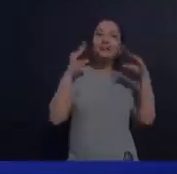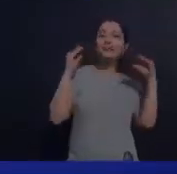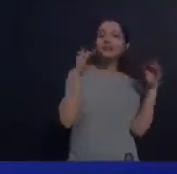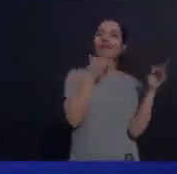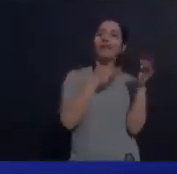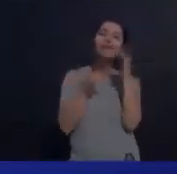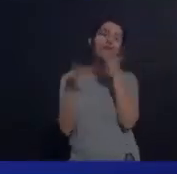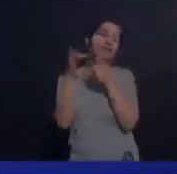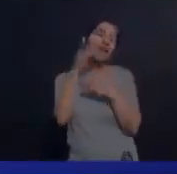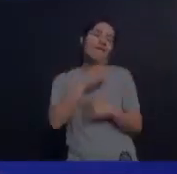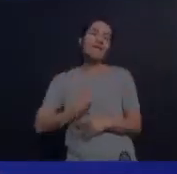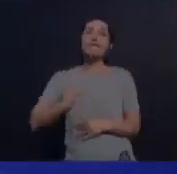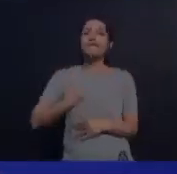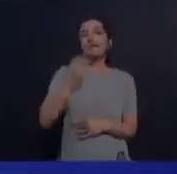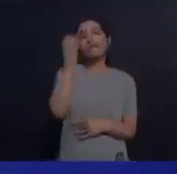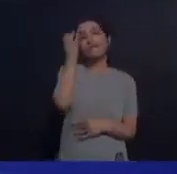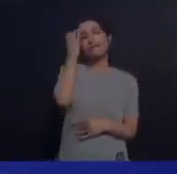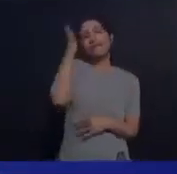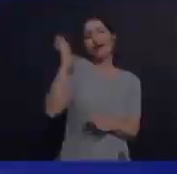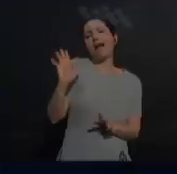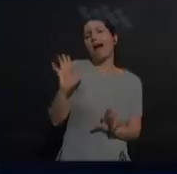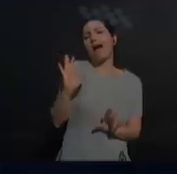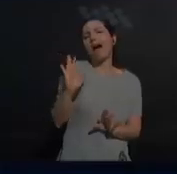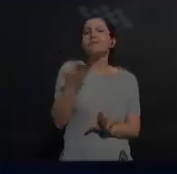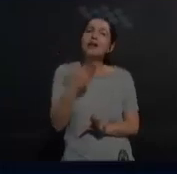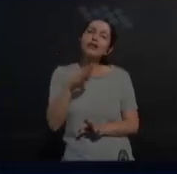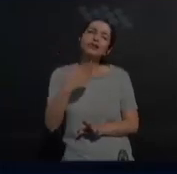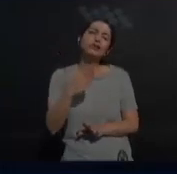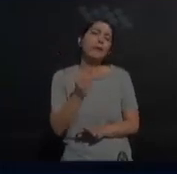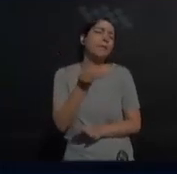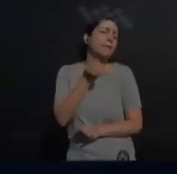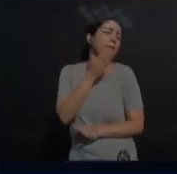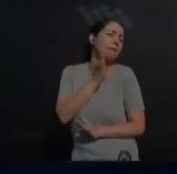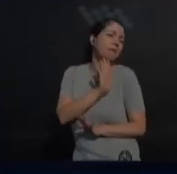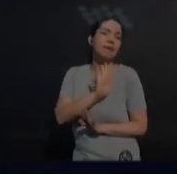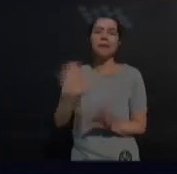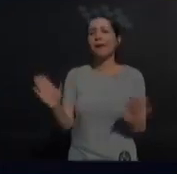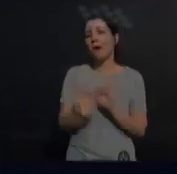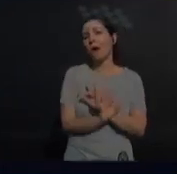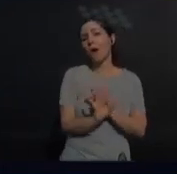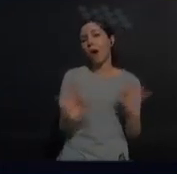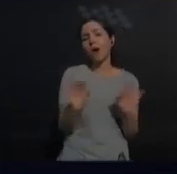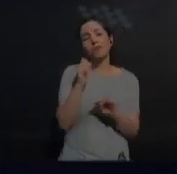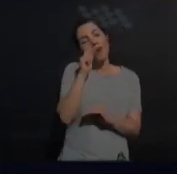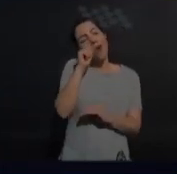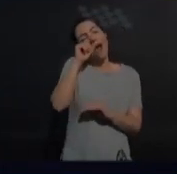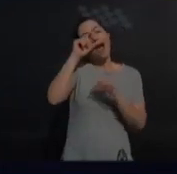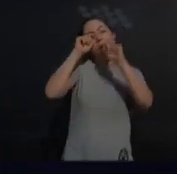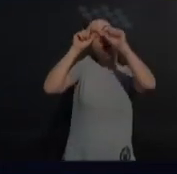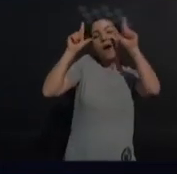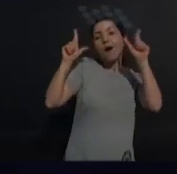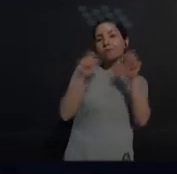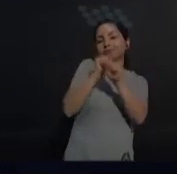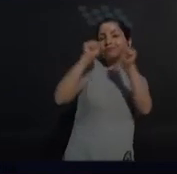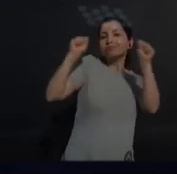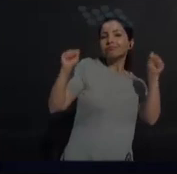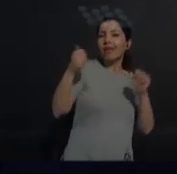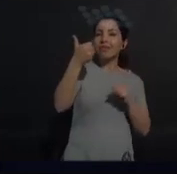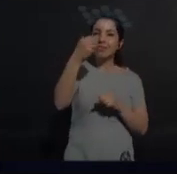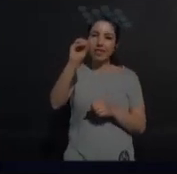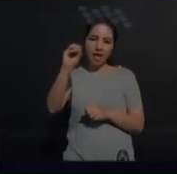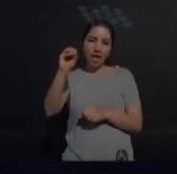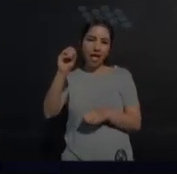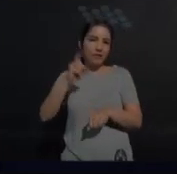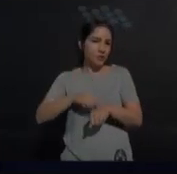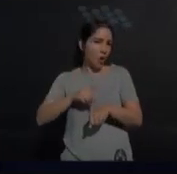vida maravilhosa estou aqui tudo conforme eu sempre sonhei acordo 10 horas da manhã em frente pessoa